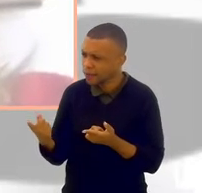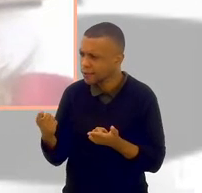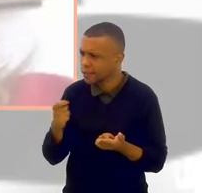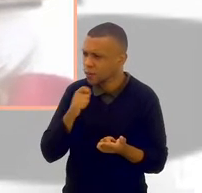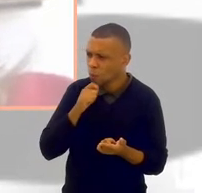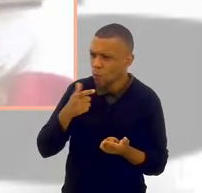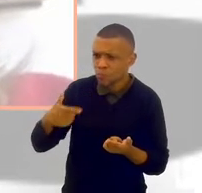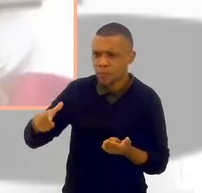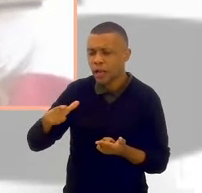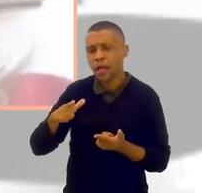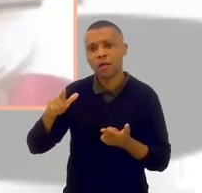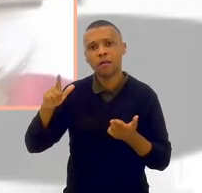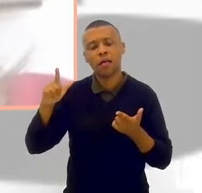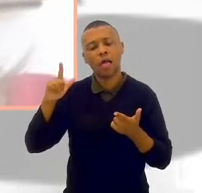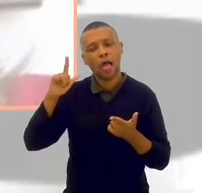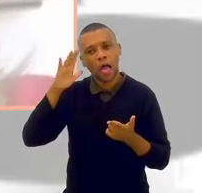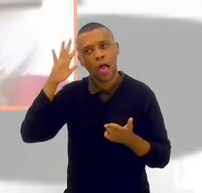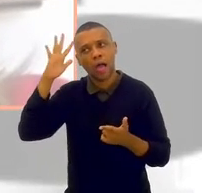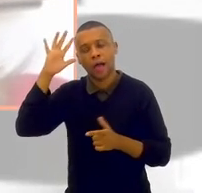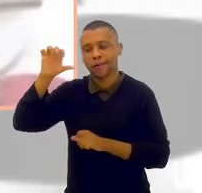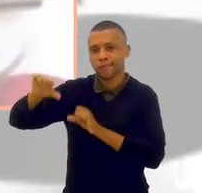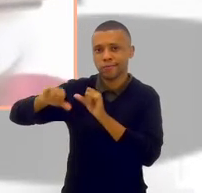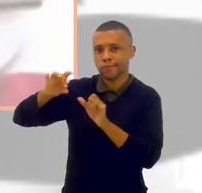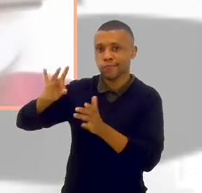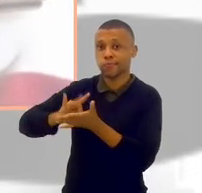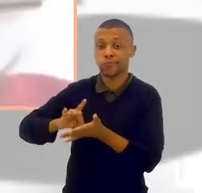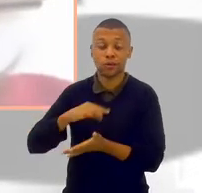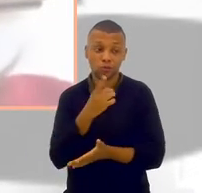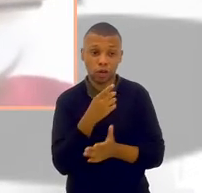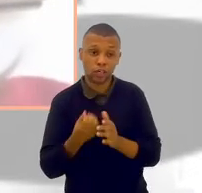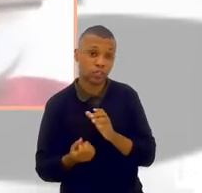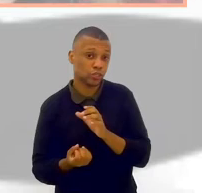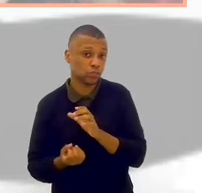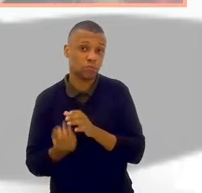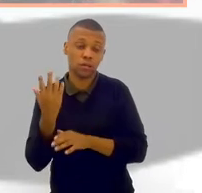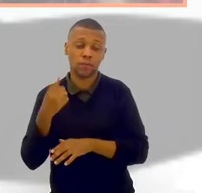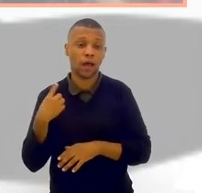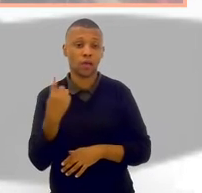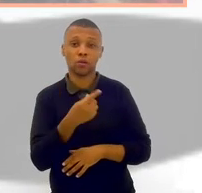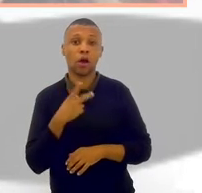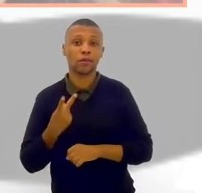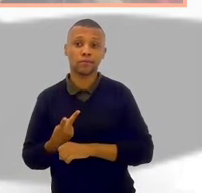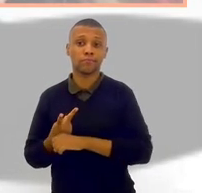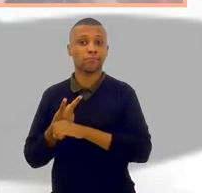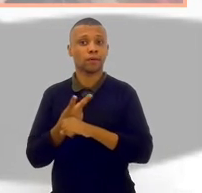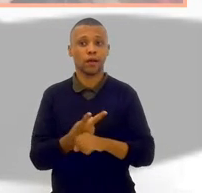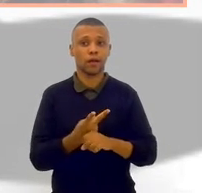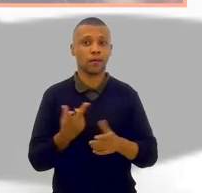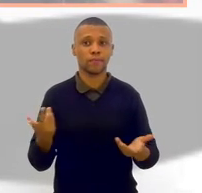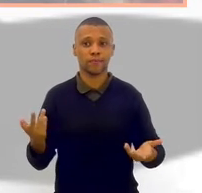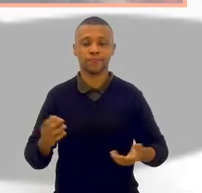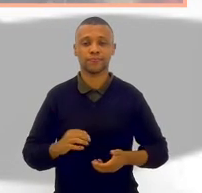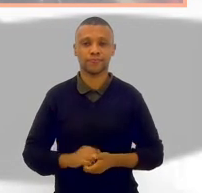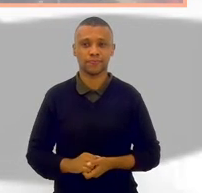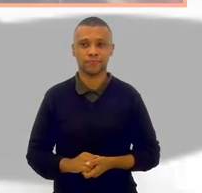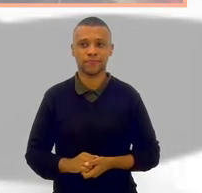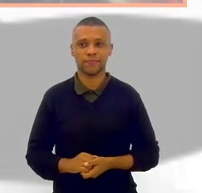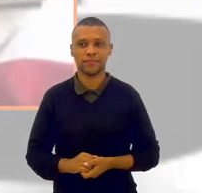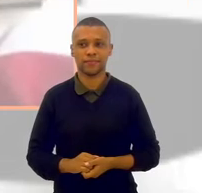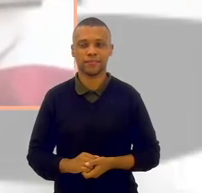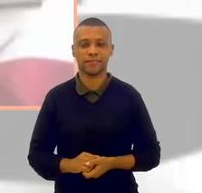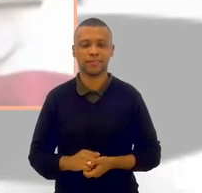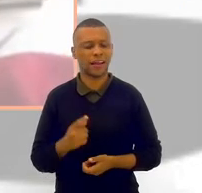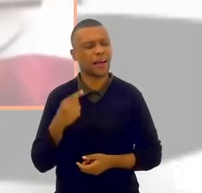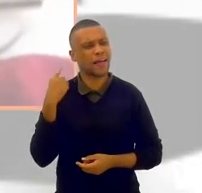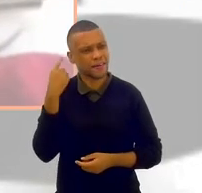vocês não têm um monte de organizações que é só homem? Nós estamos criando as nossas. Então, o Uma nosso prêmio. revolucionária você. Eu